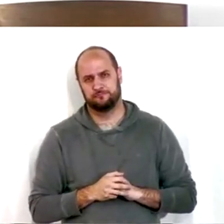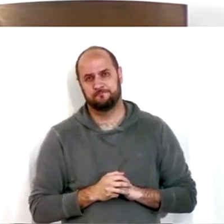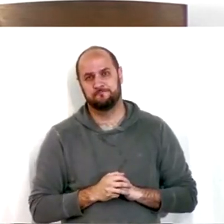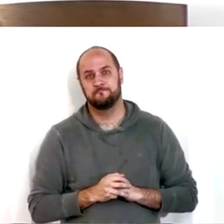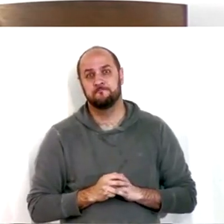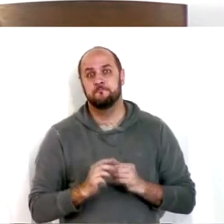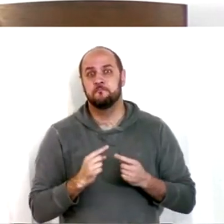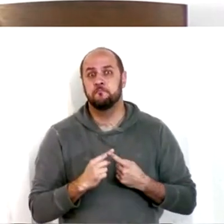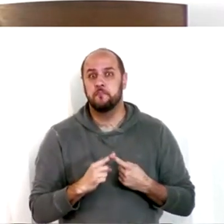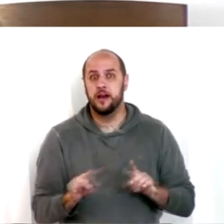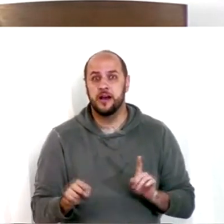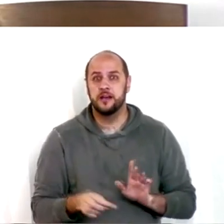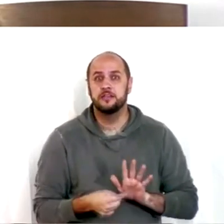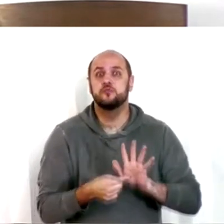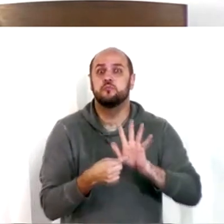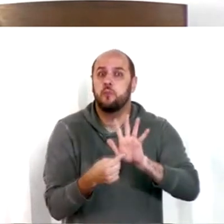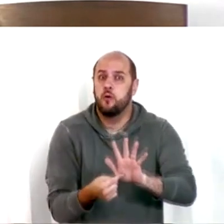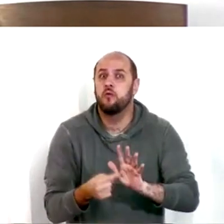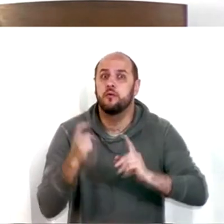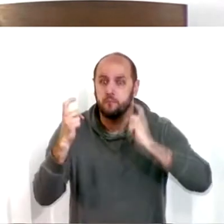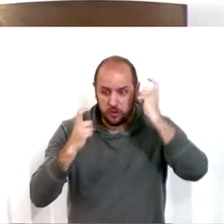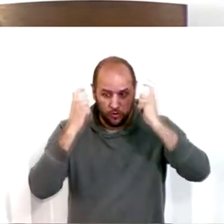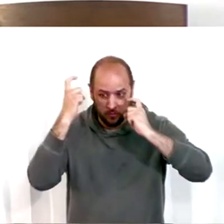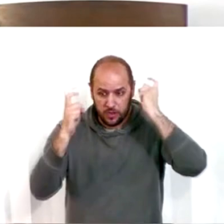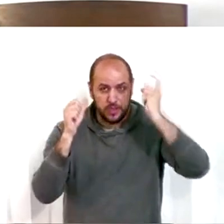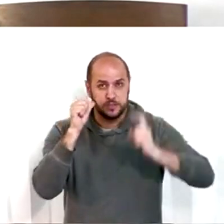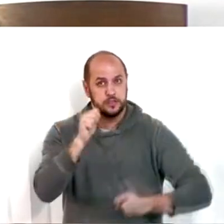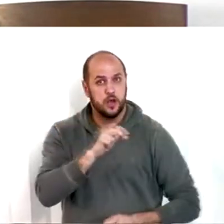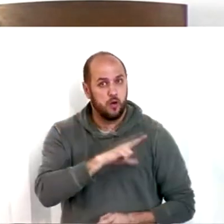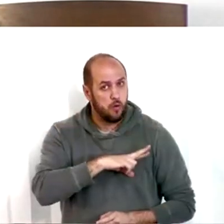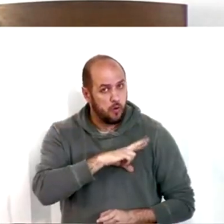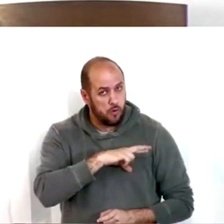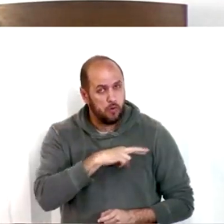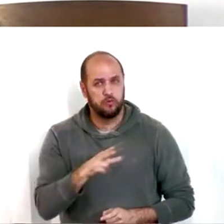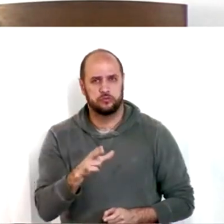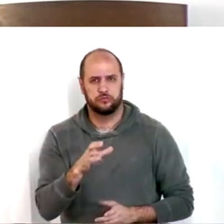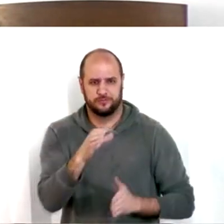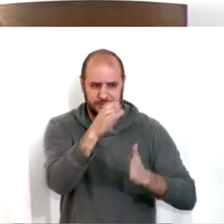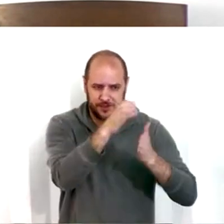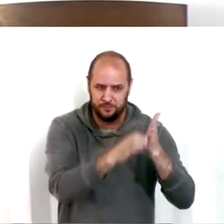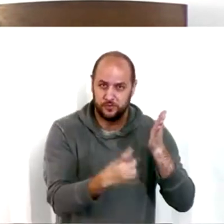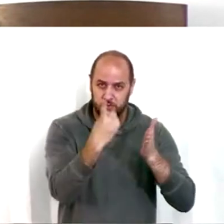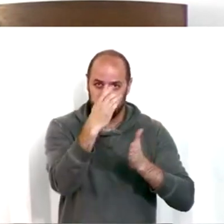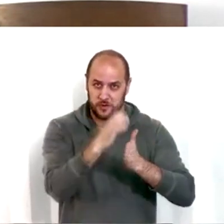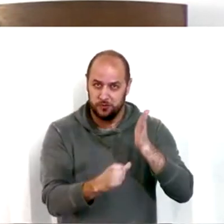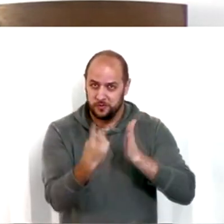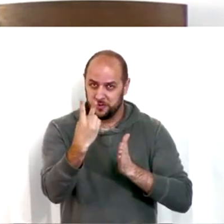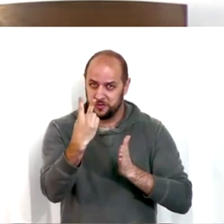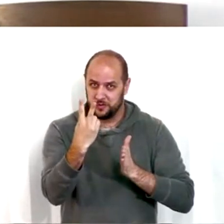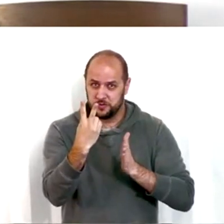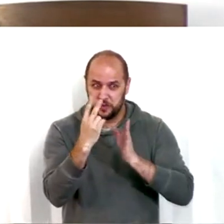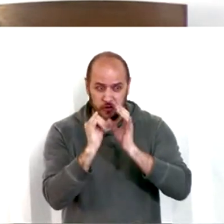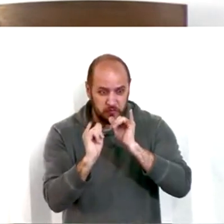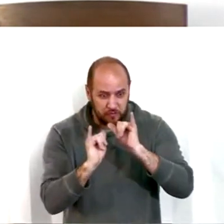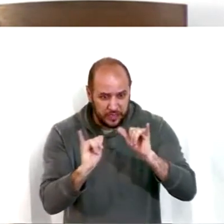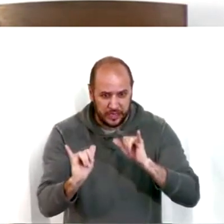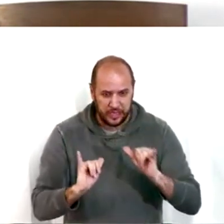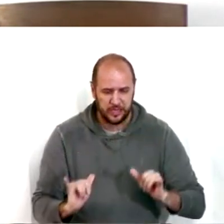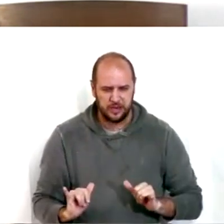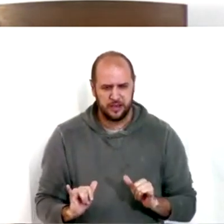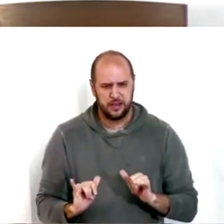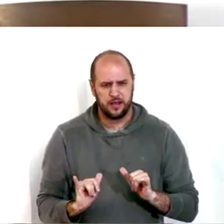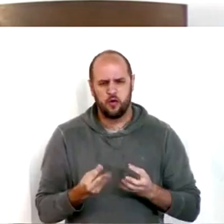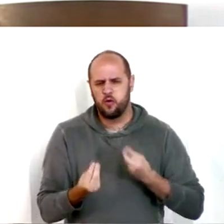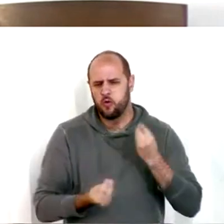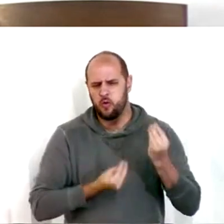entanto, ela está demonstrando preocupação com Ruth. Os 2 primeiros capítulos nós somos informados